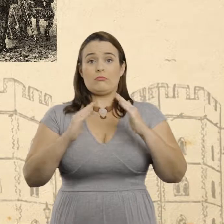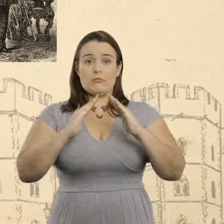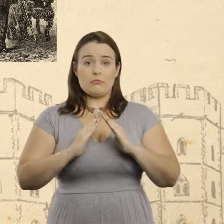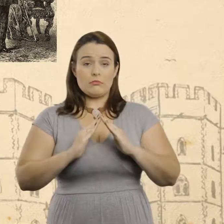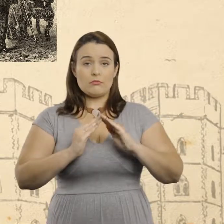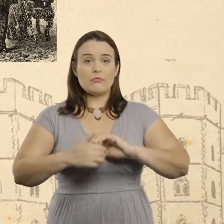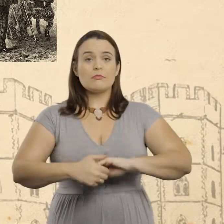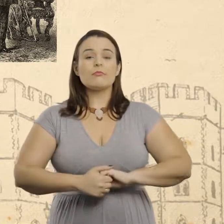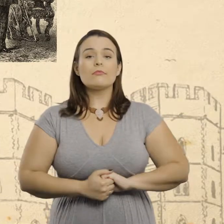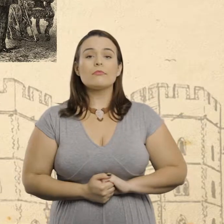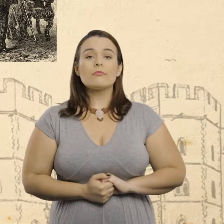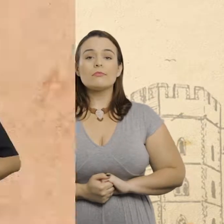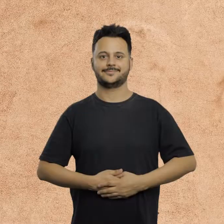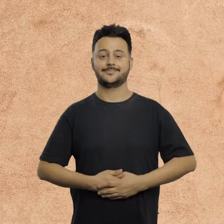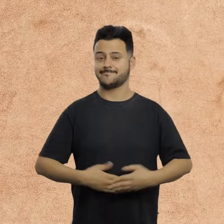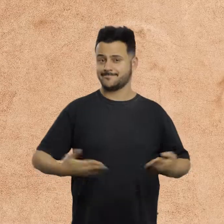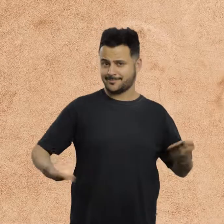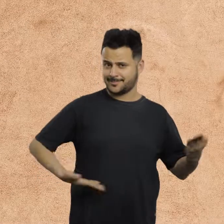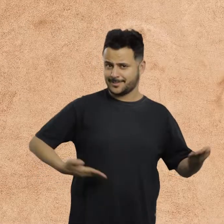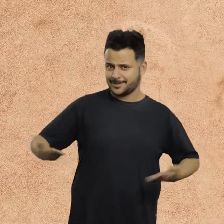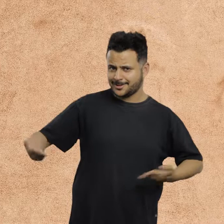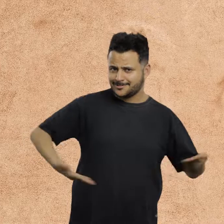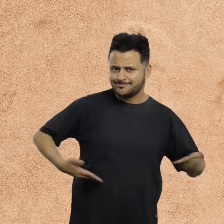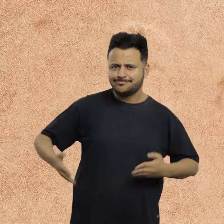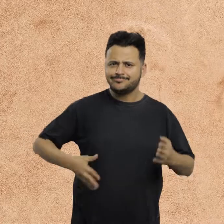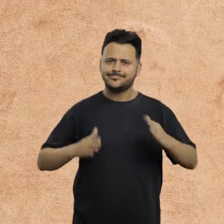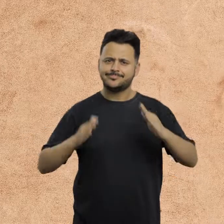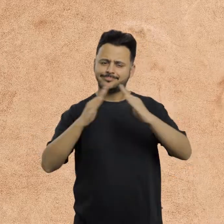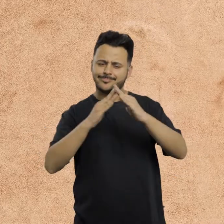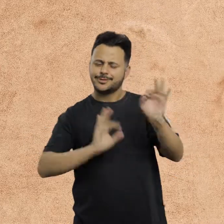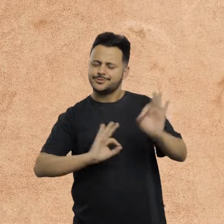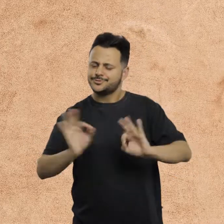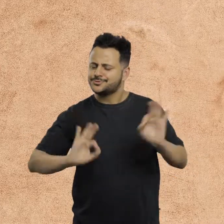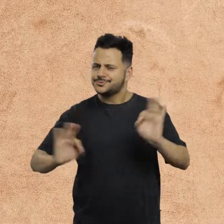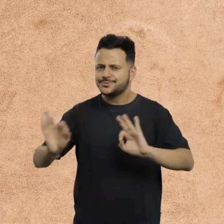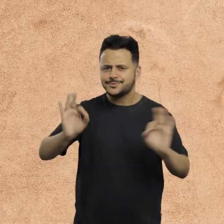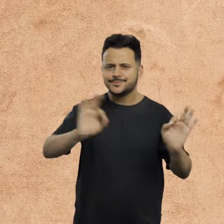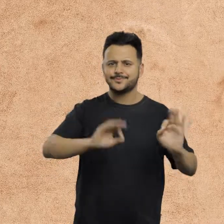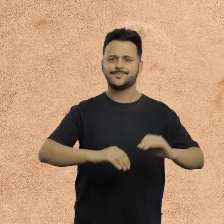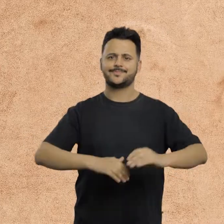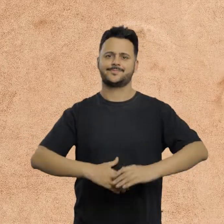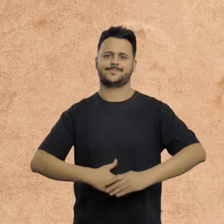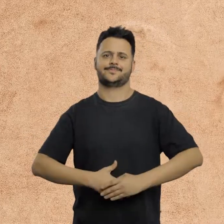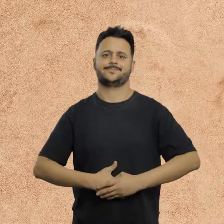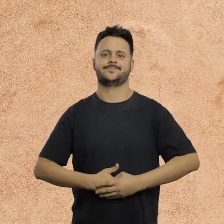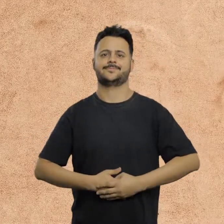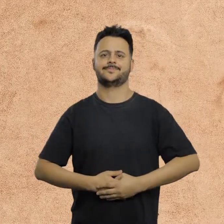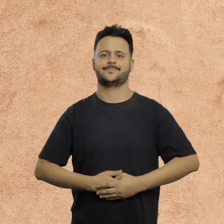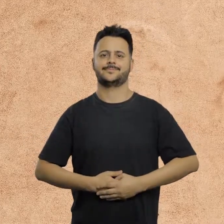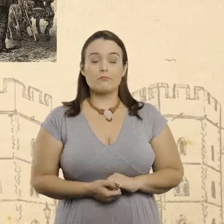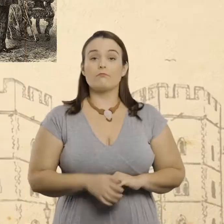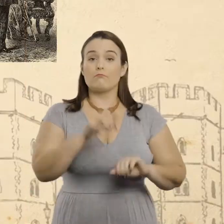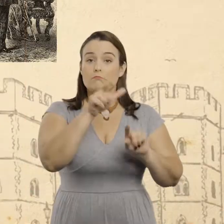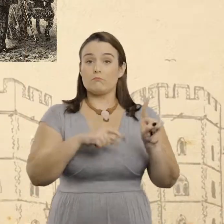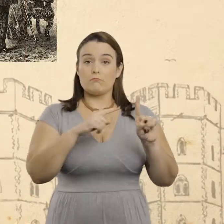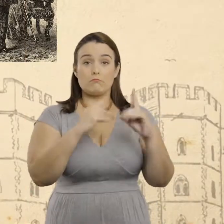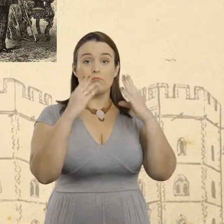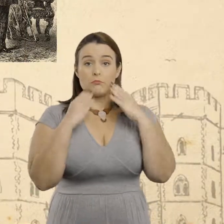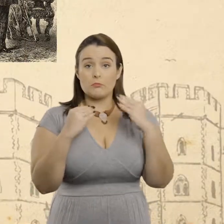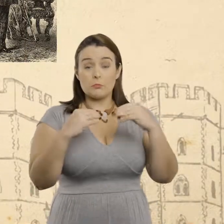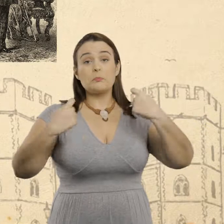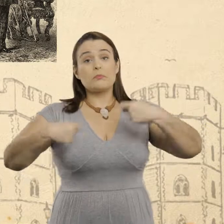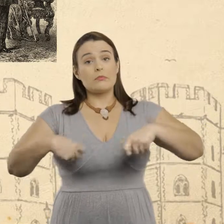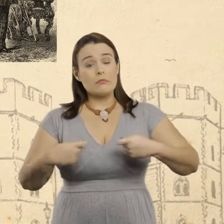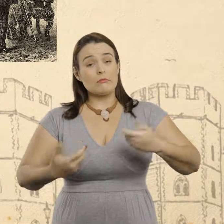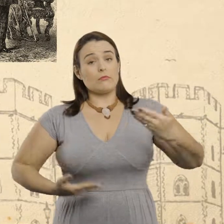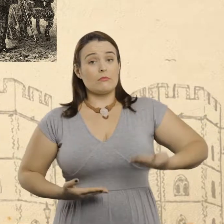trabalhar em sua casa. Criado. Empregado que auxilia nos serviços da casa. Phileas Fogg